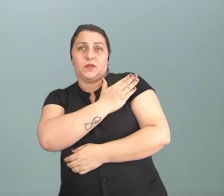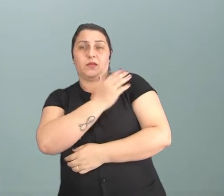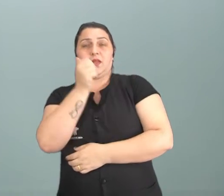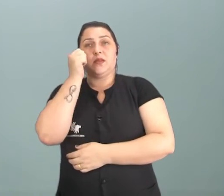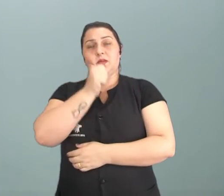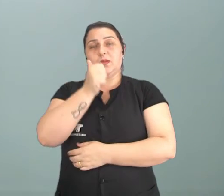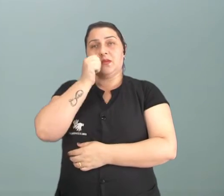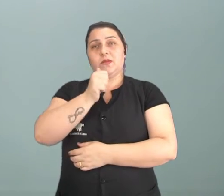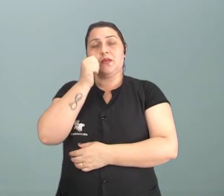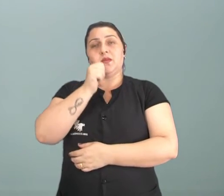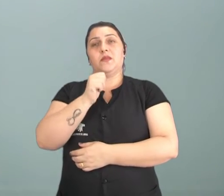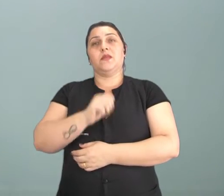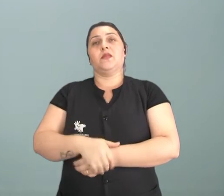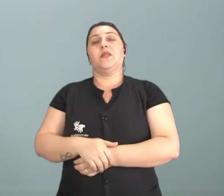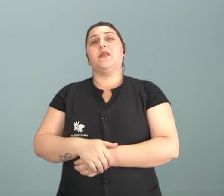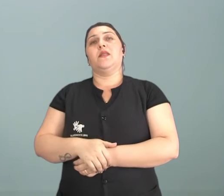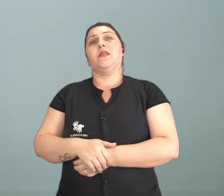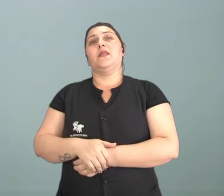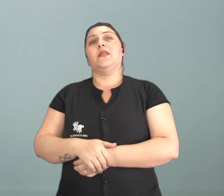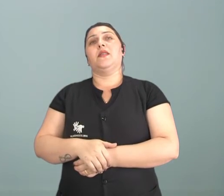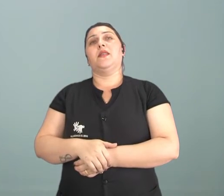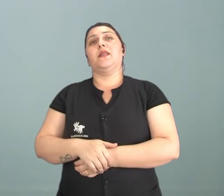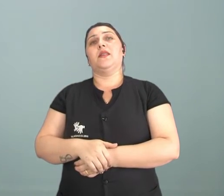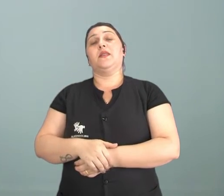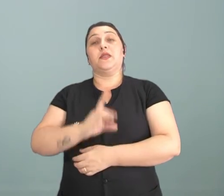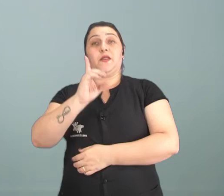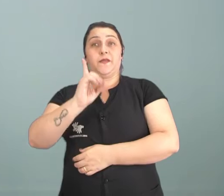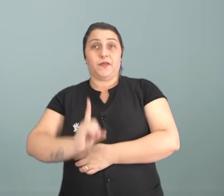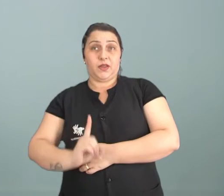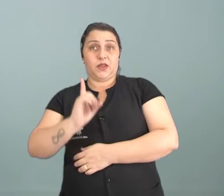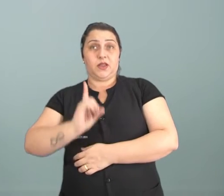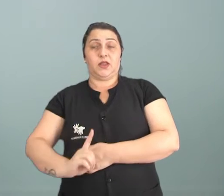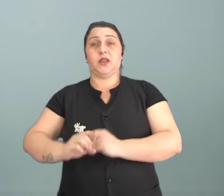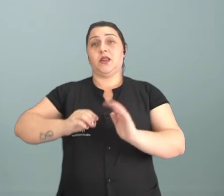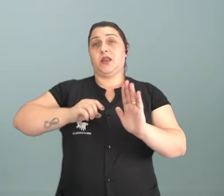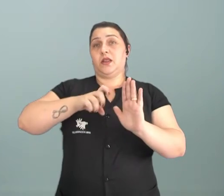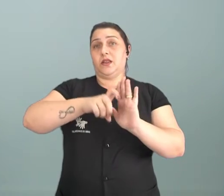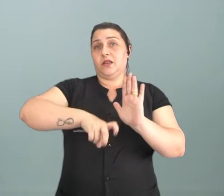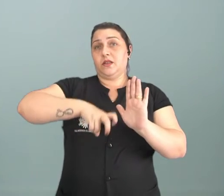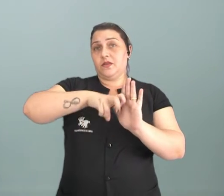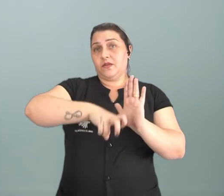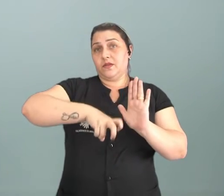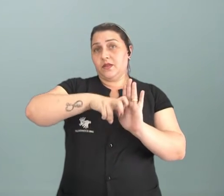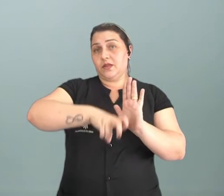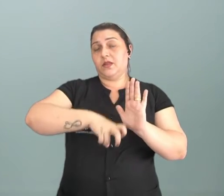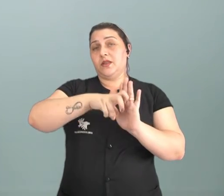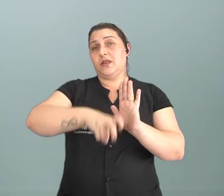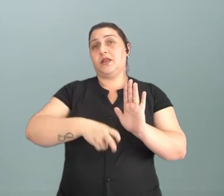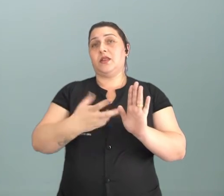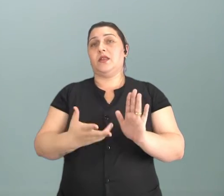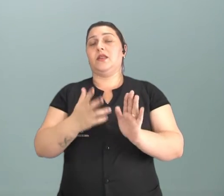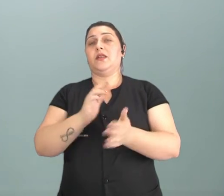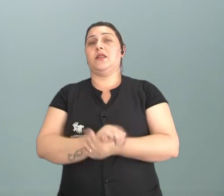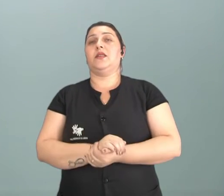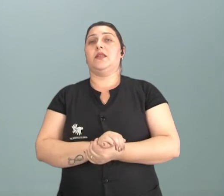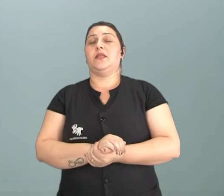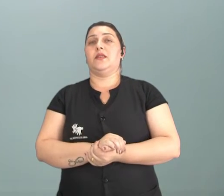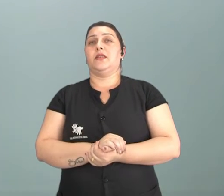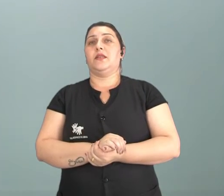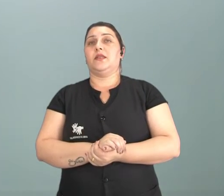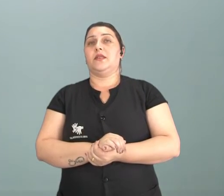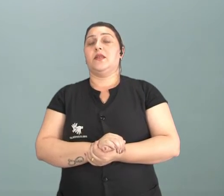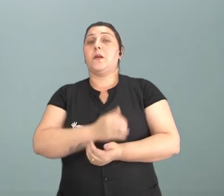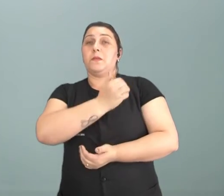foi citado o preconceito com deficientes físicos. A pessoa pode ter alguma deficiência física, ter